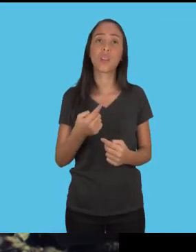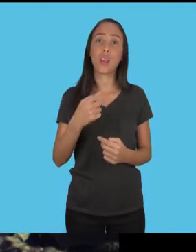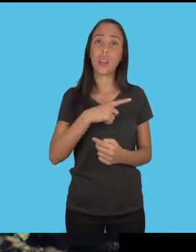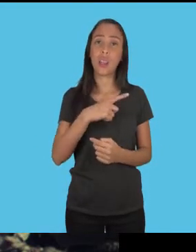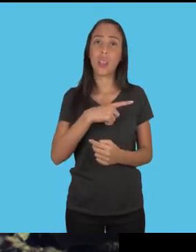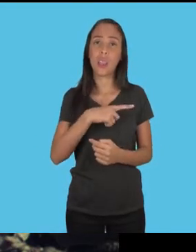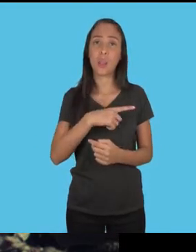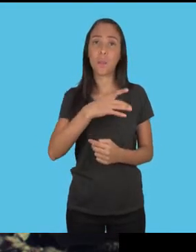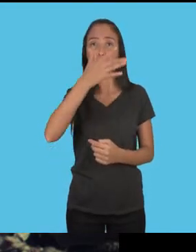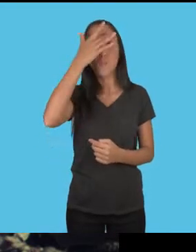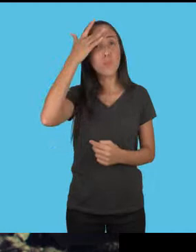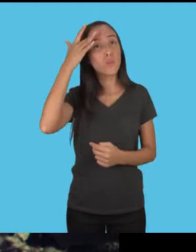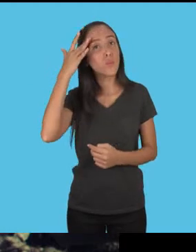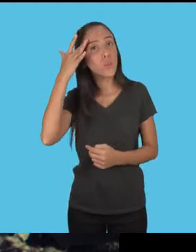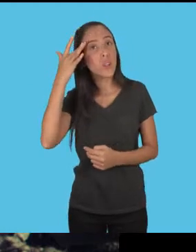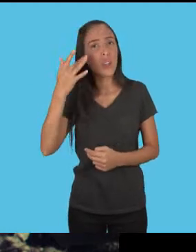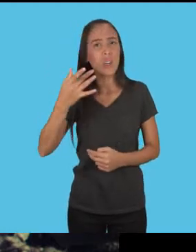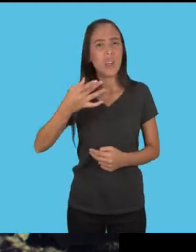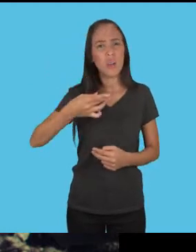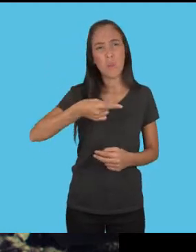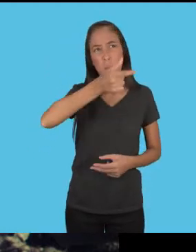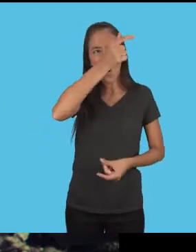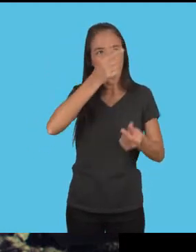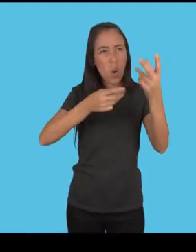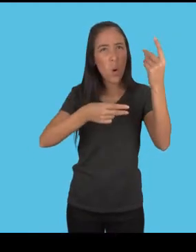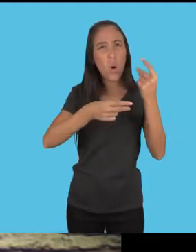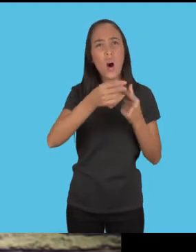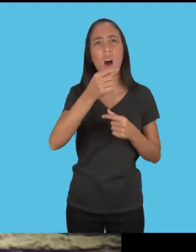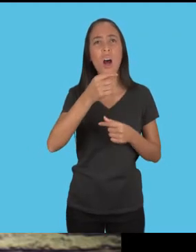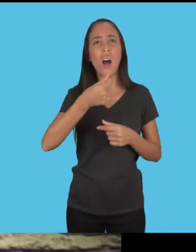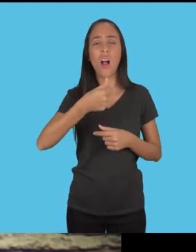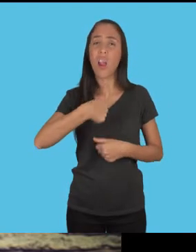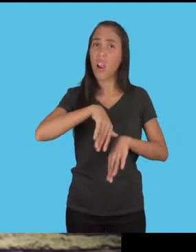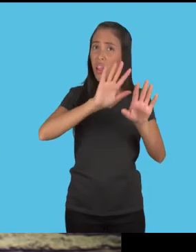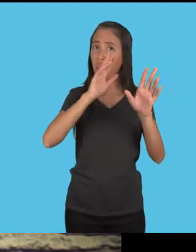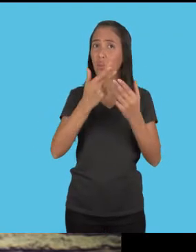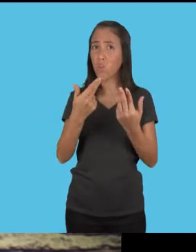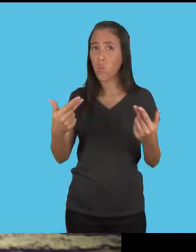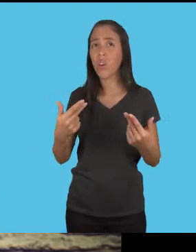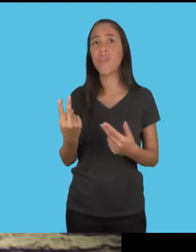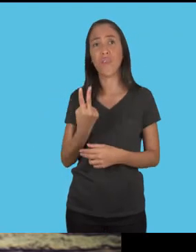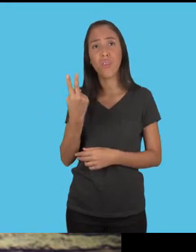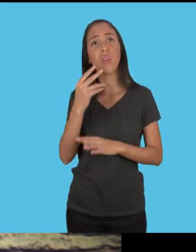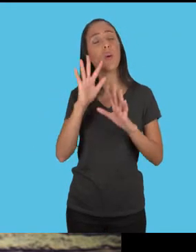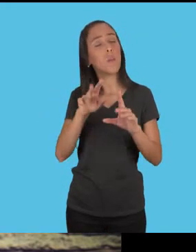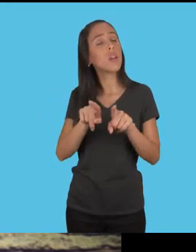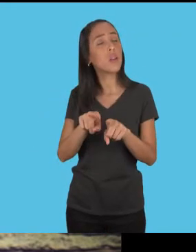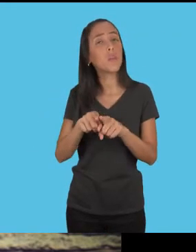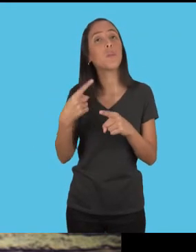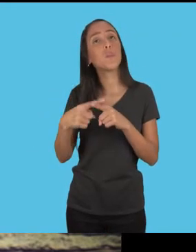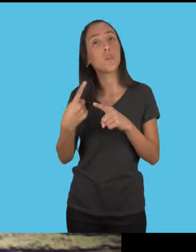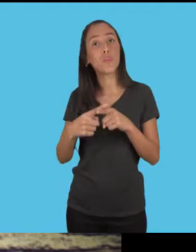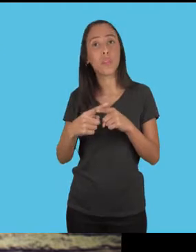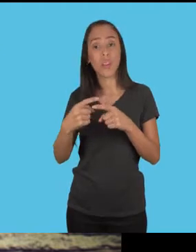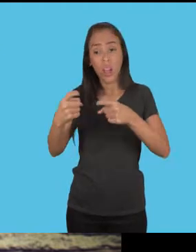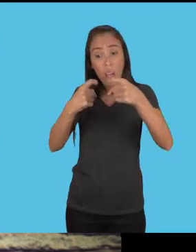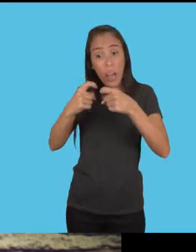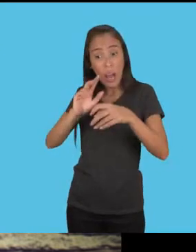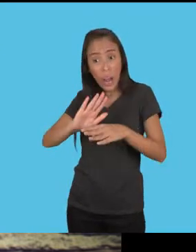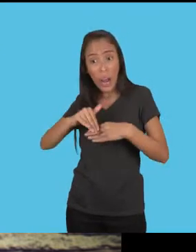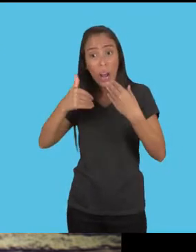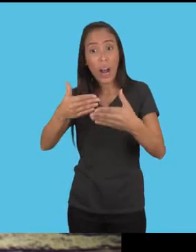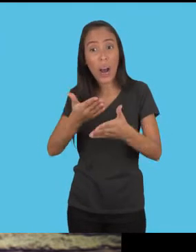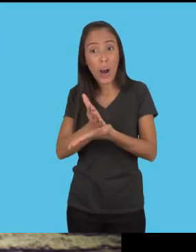da invasão de pessoas que levaram também valores, né? E, por outro lado, num pós-guerra que